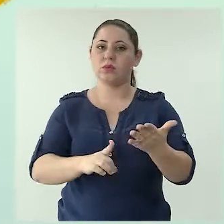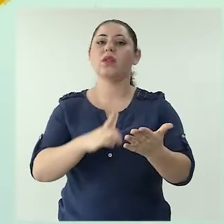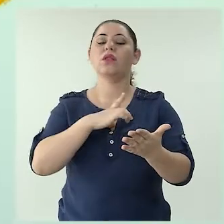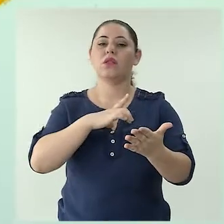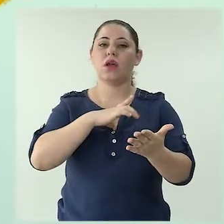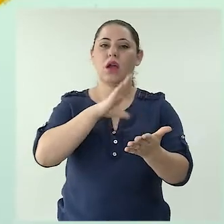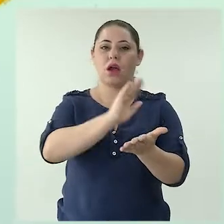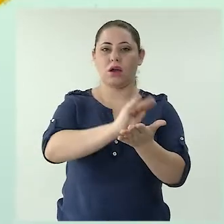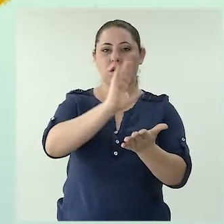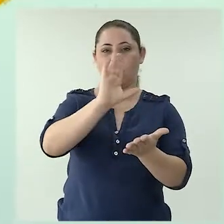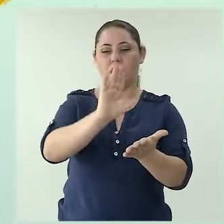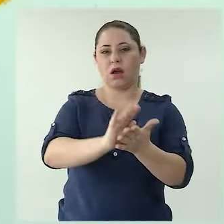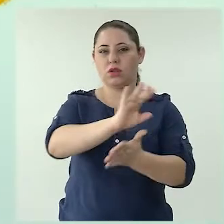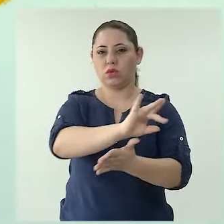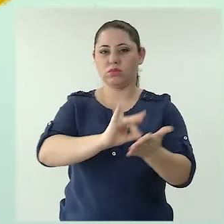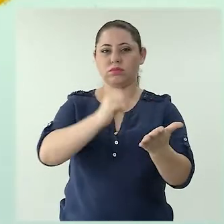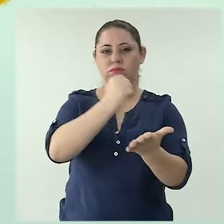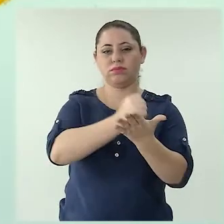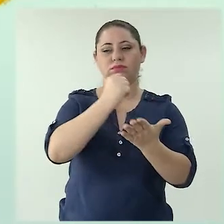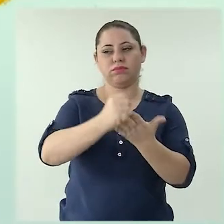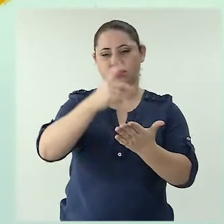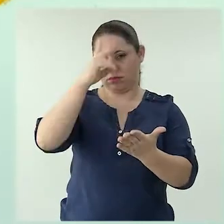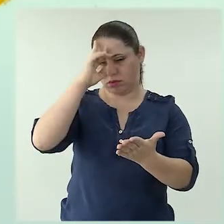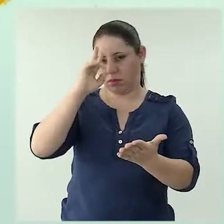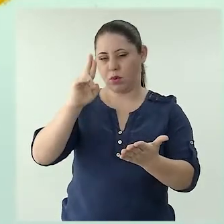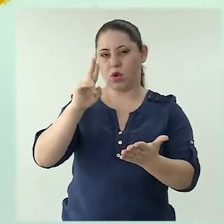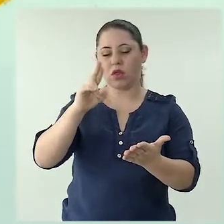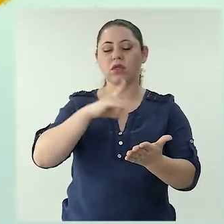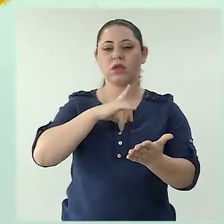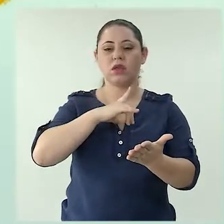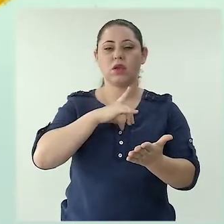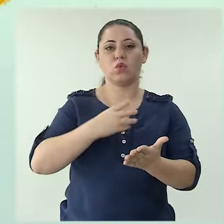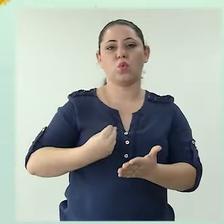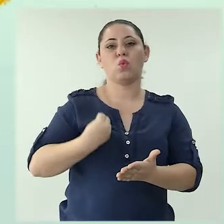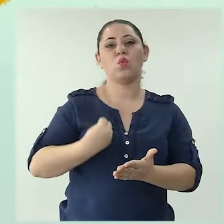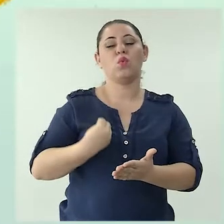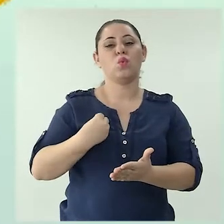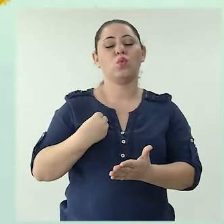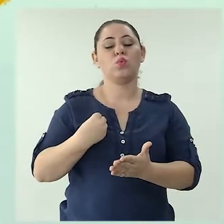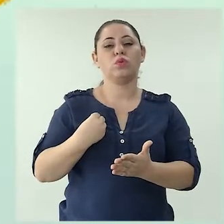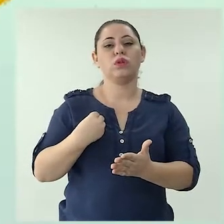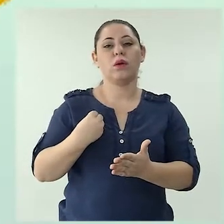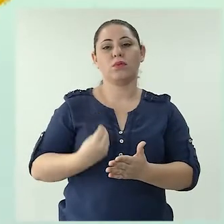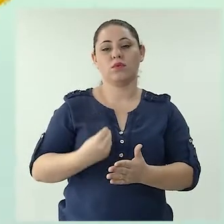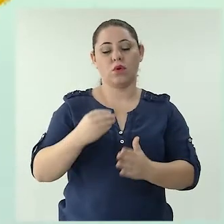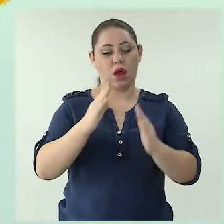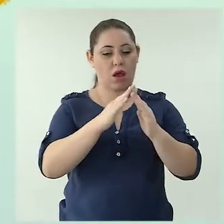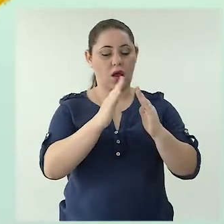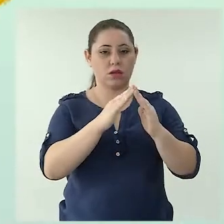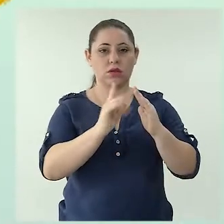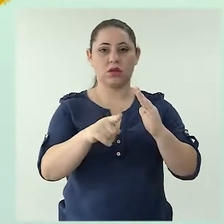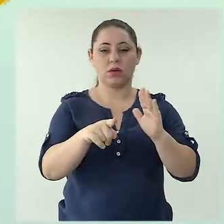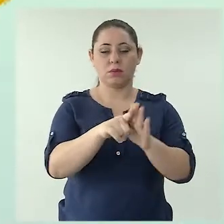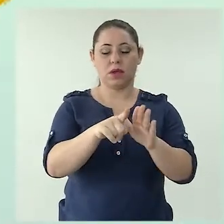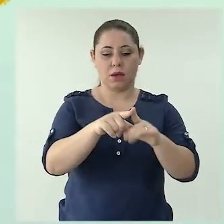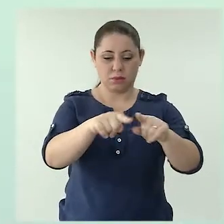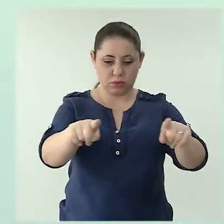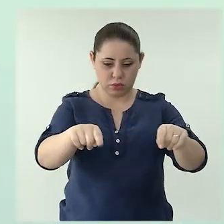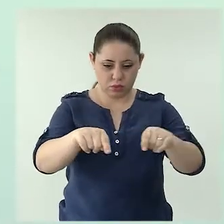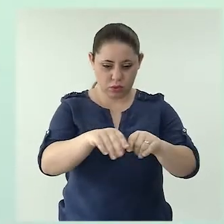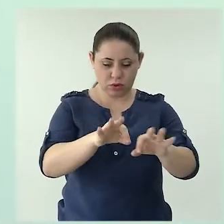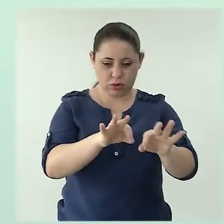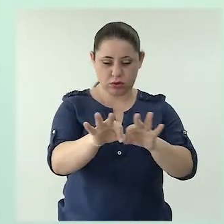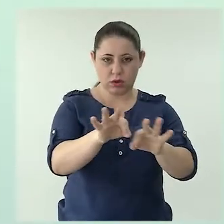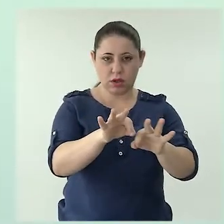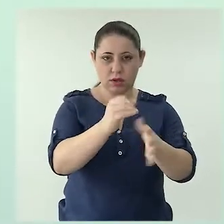documentos: a ata notarial lavrada pelo tabelião, atestando o tempo da posse, a planta e o memorial descritivo do